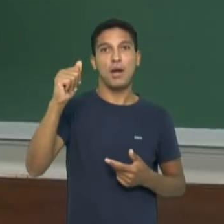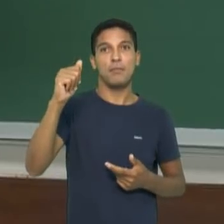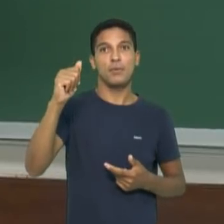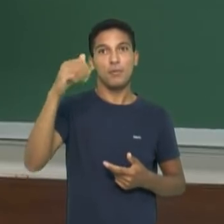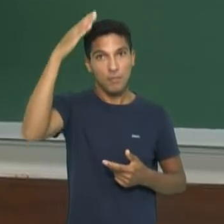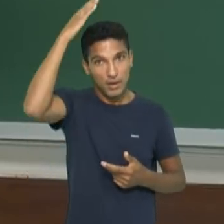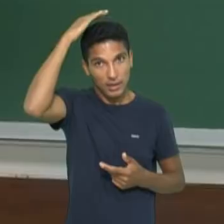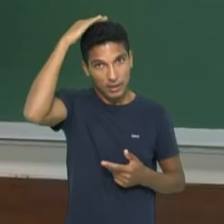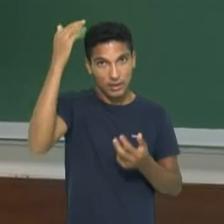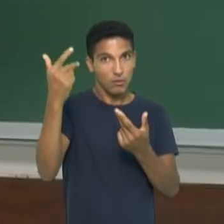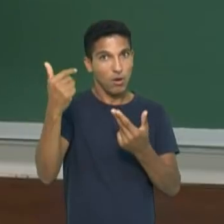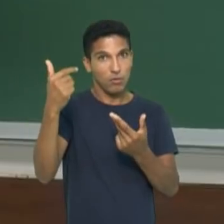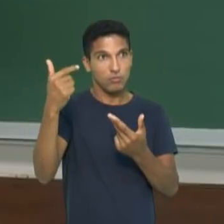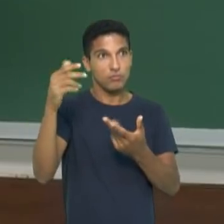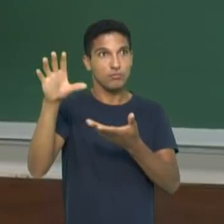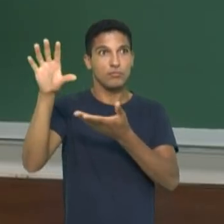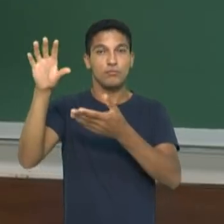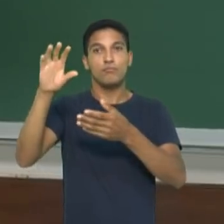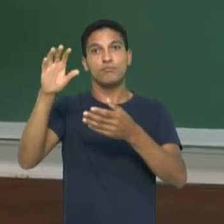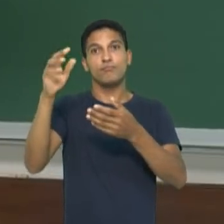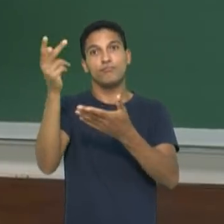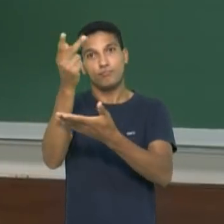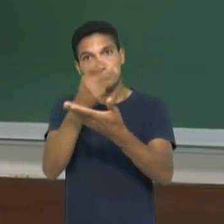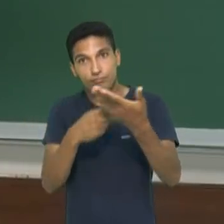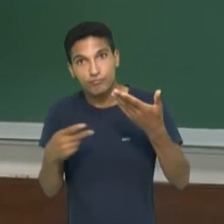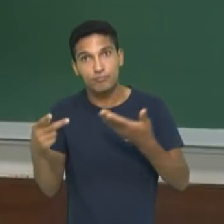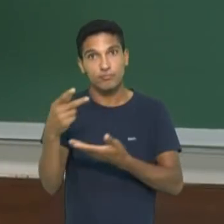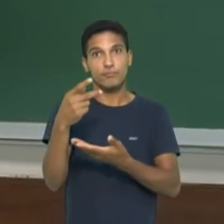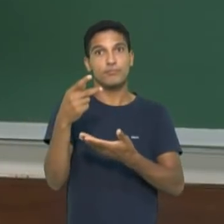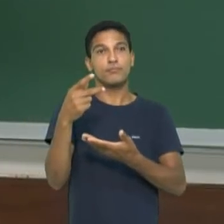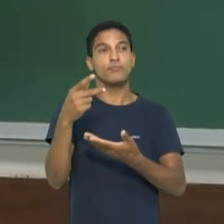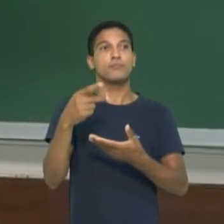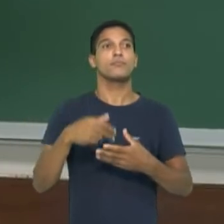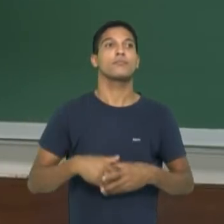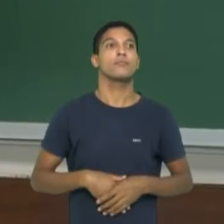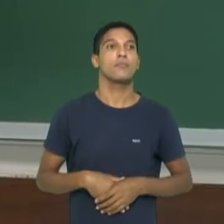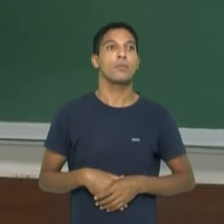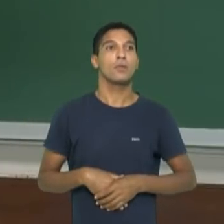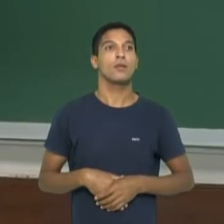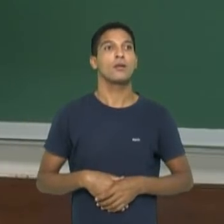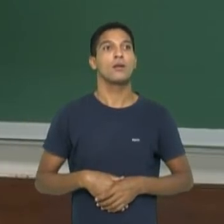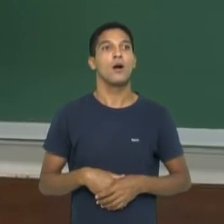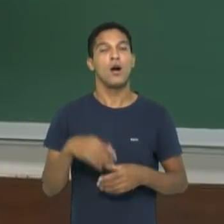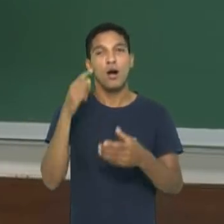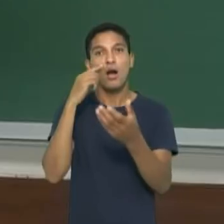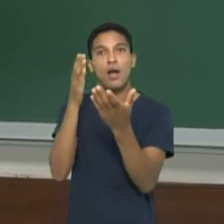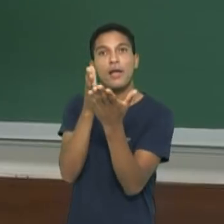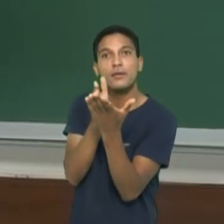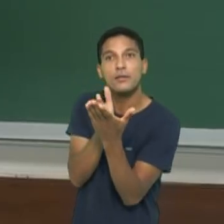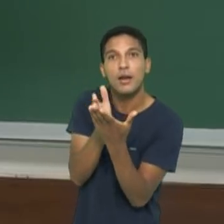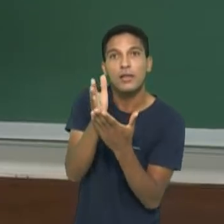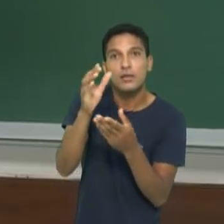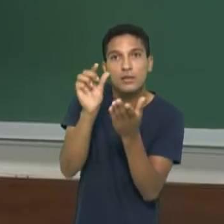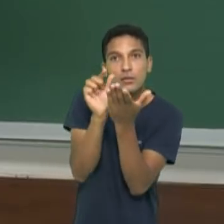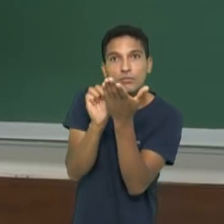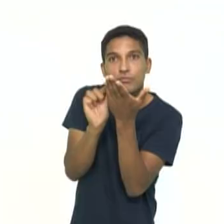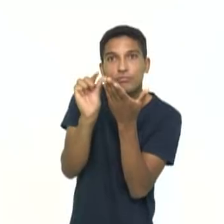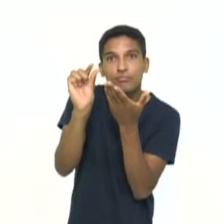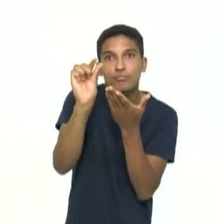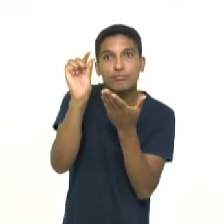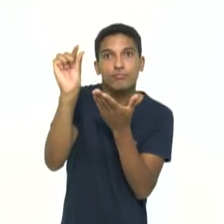lá, ó. E nós vamos traçar exatamente o que nós estamos estudando, que é a estrada Viamão, olha lá,